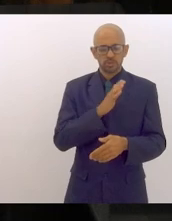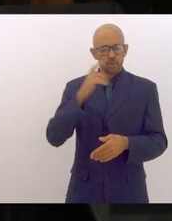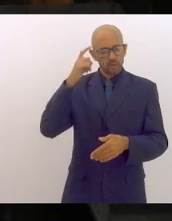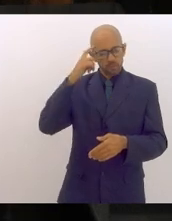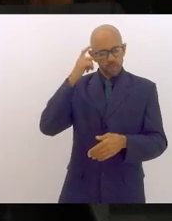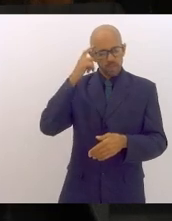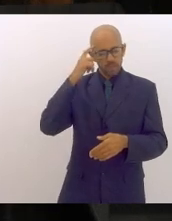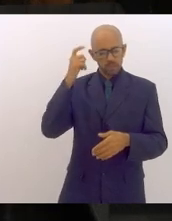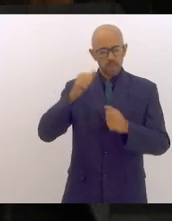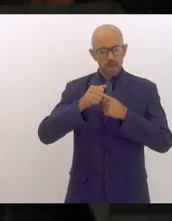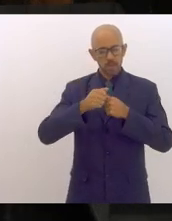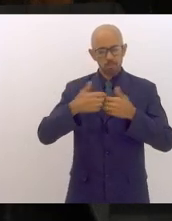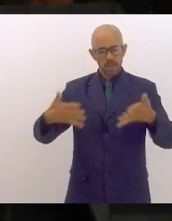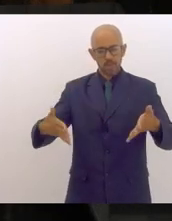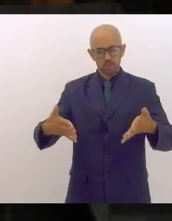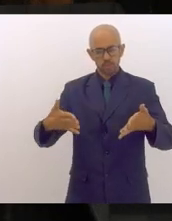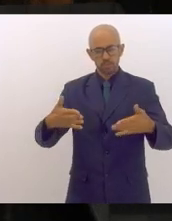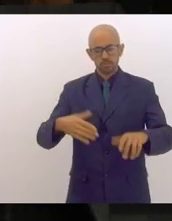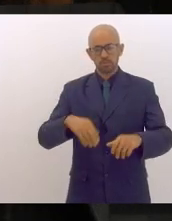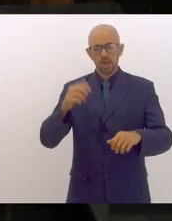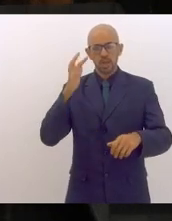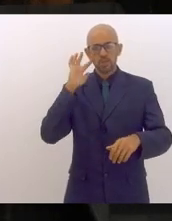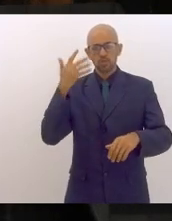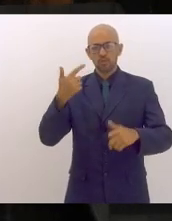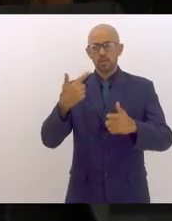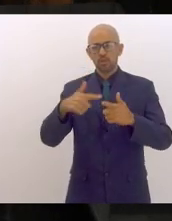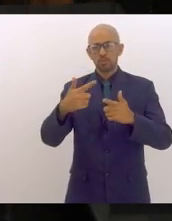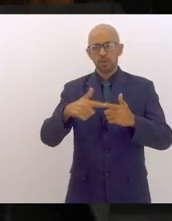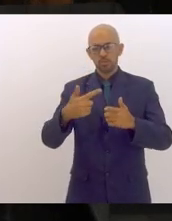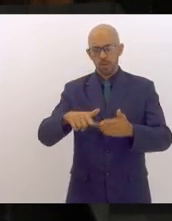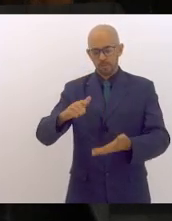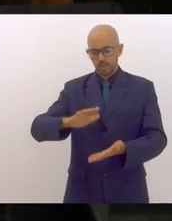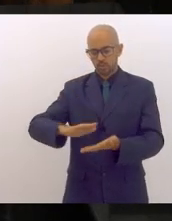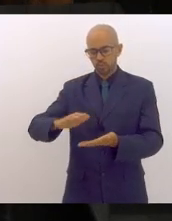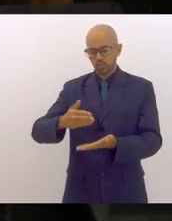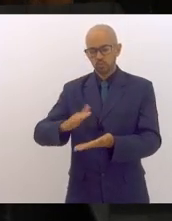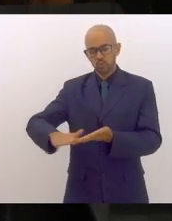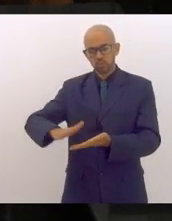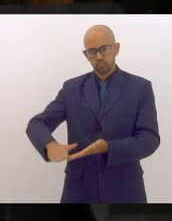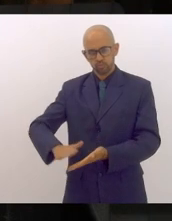abertos, para conseguir resolver o problema do custeio, do equilíbrio